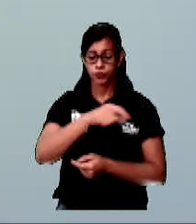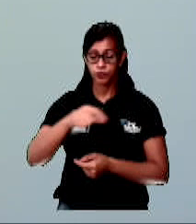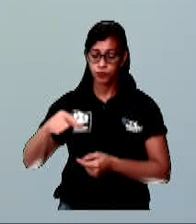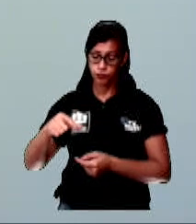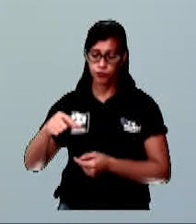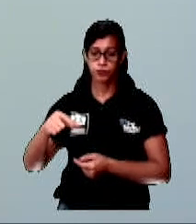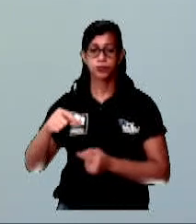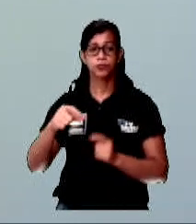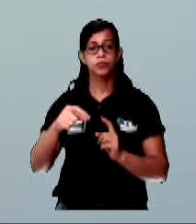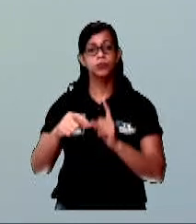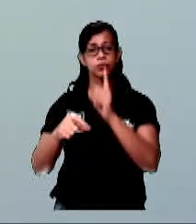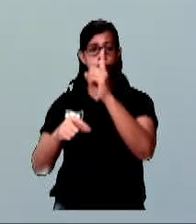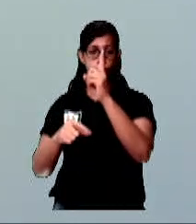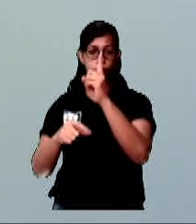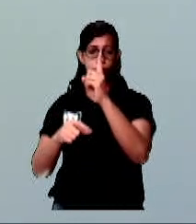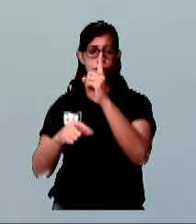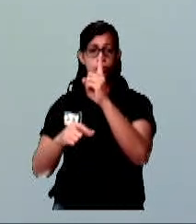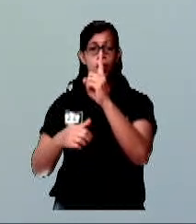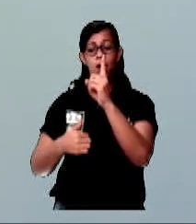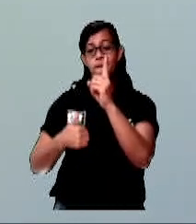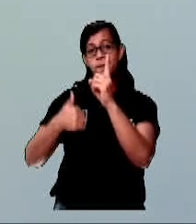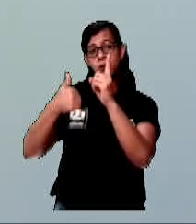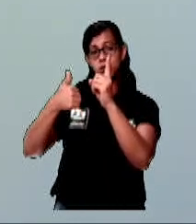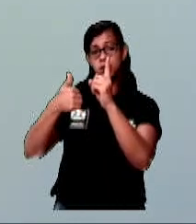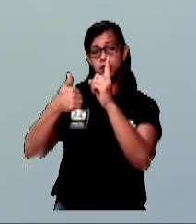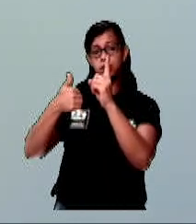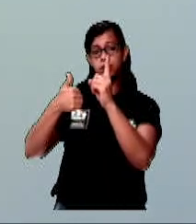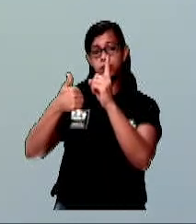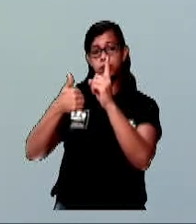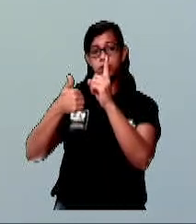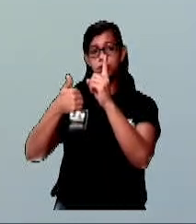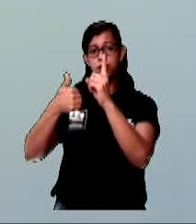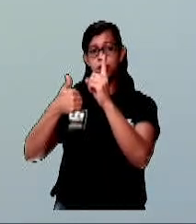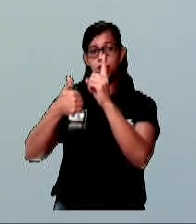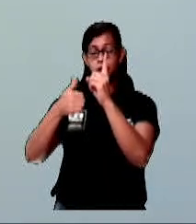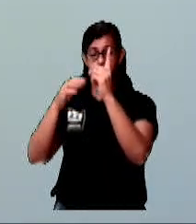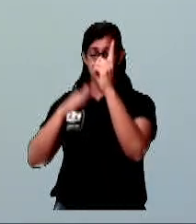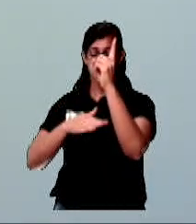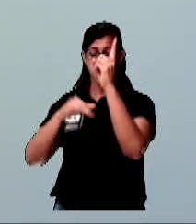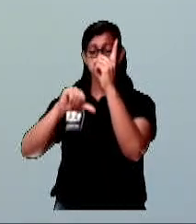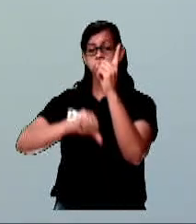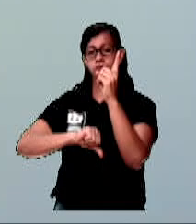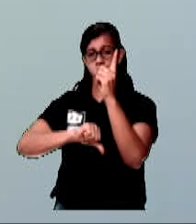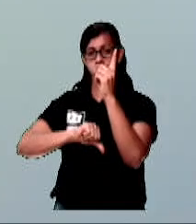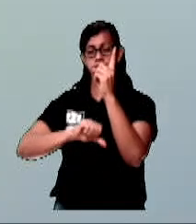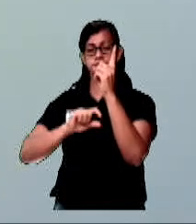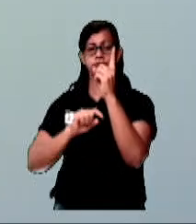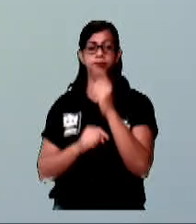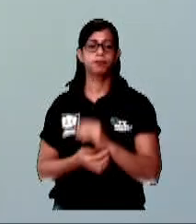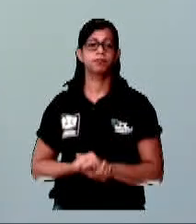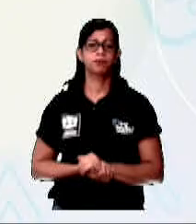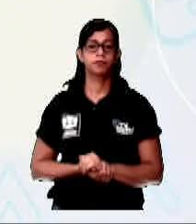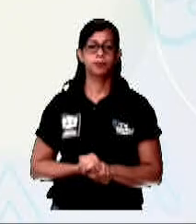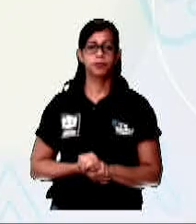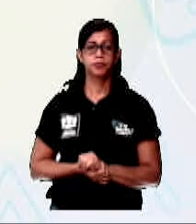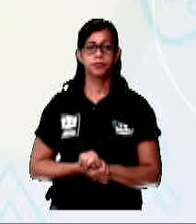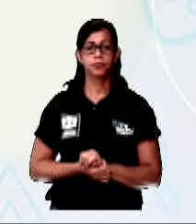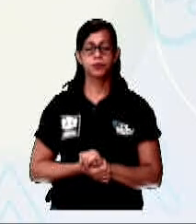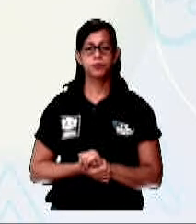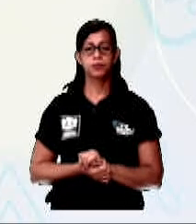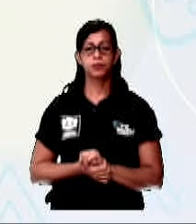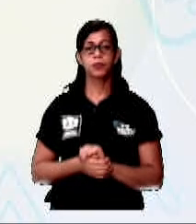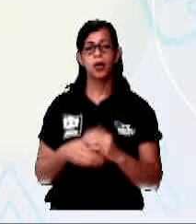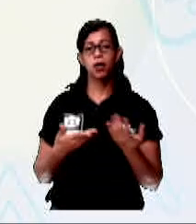para cá, e no Y para cima positivo, para baixo negativo, certo? Essa vai ser